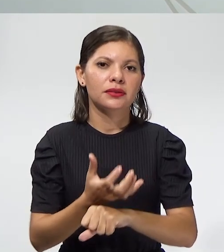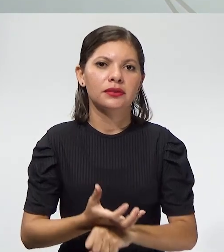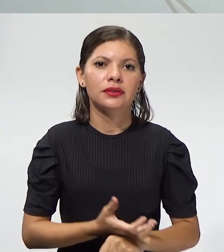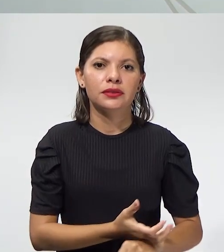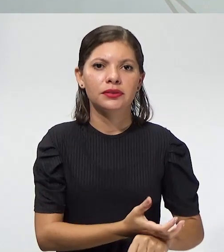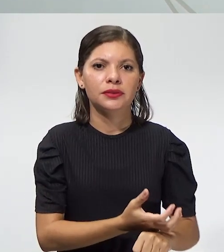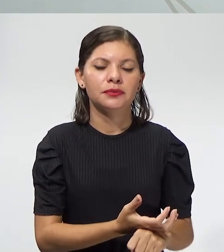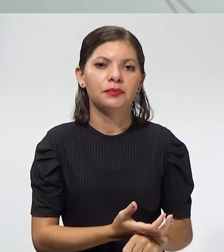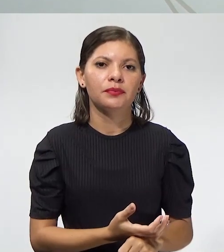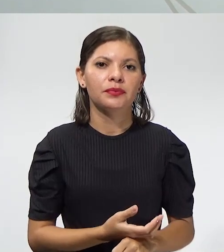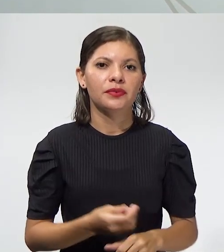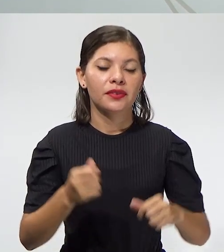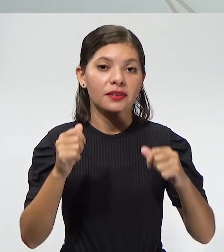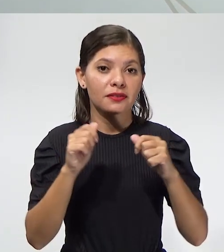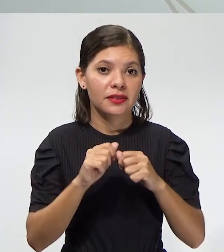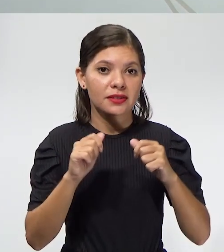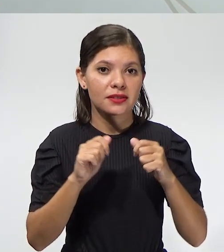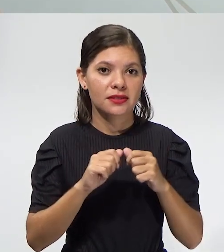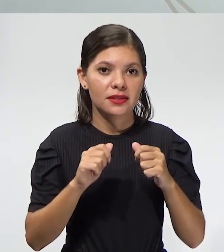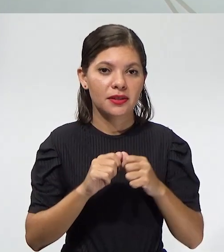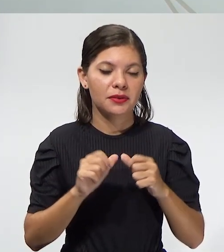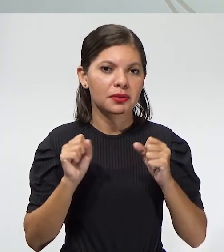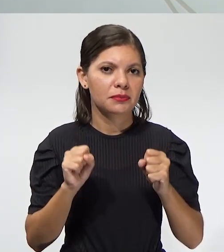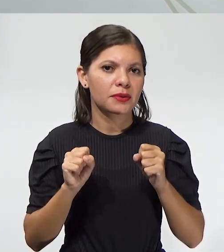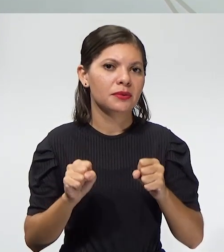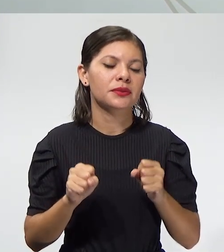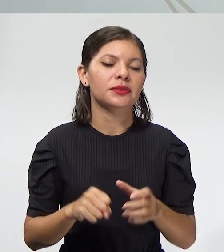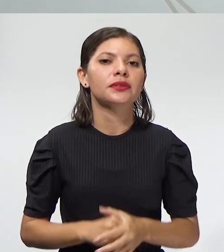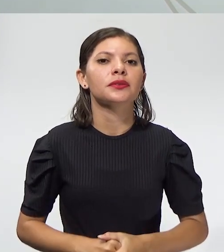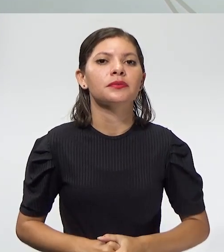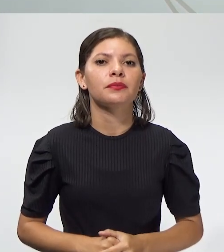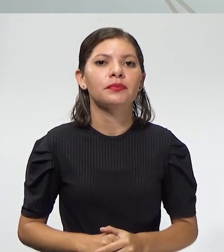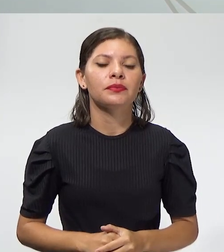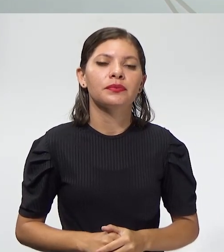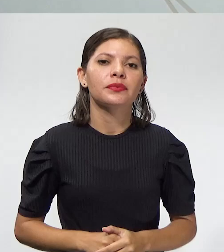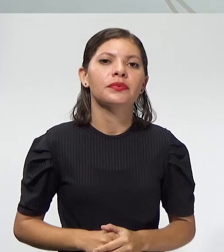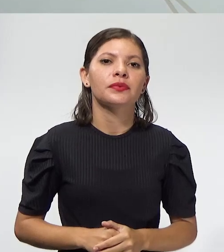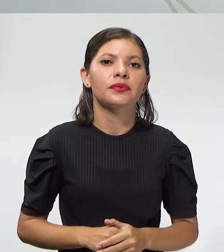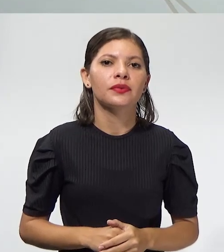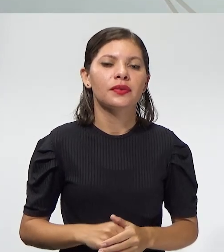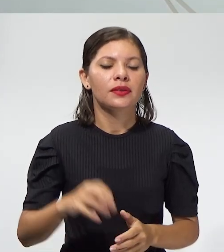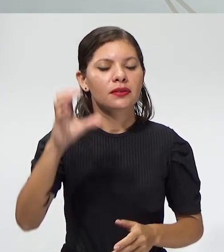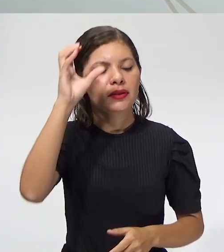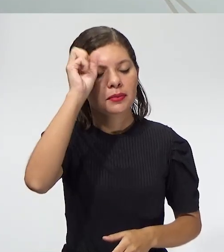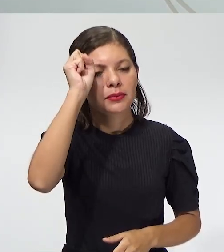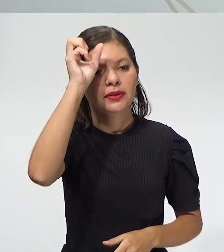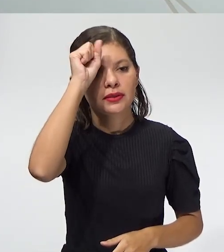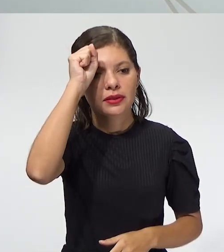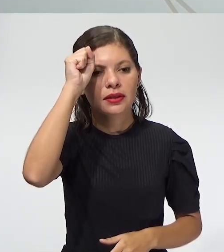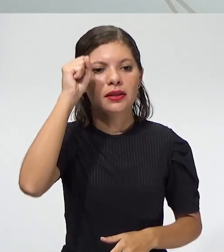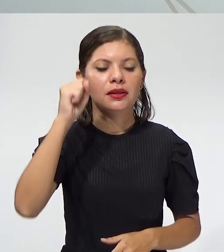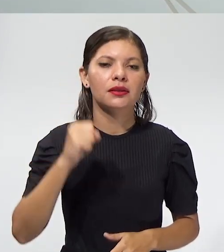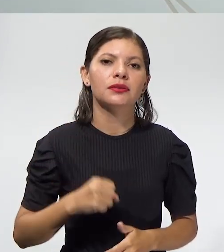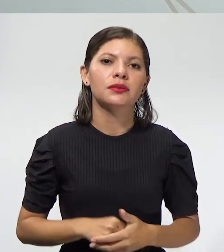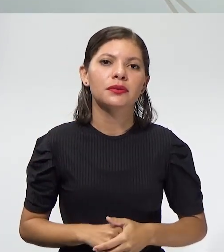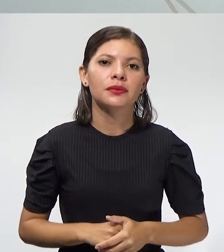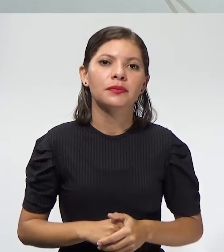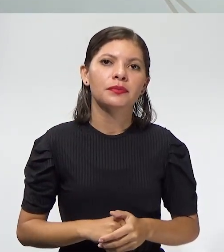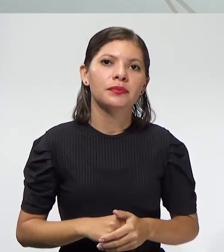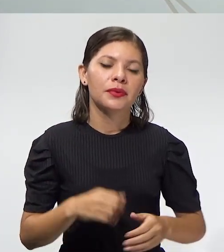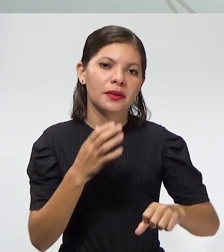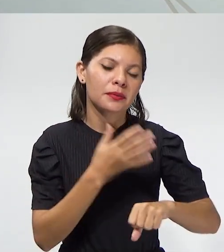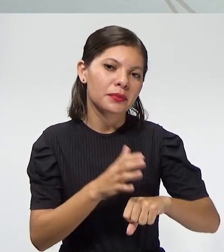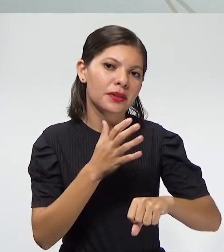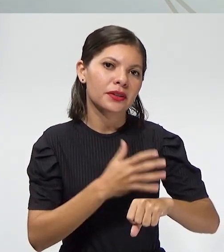a interdisciplinaridade. Acredito que a gente tem que fazer aquilo que é possível. Então, e cada passo a gente vai aprendendo